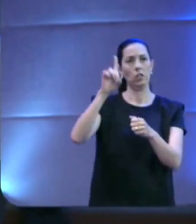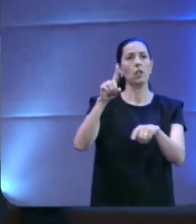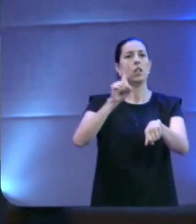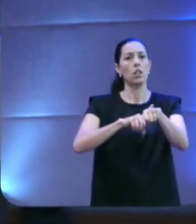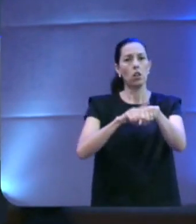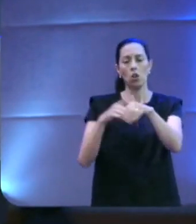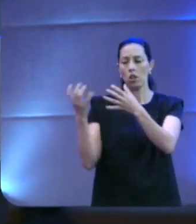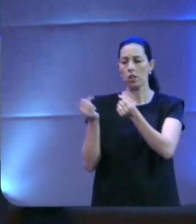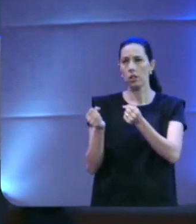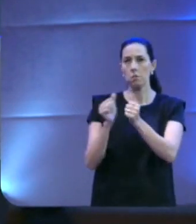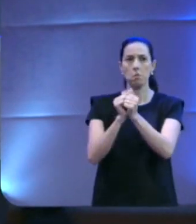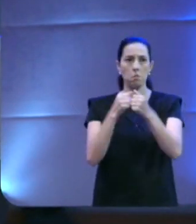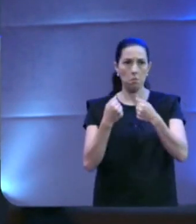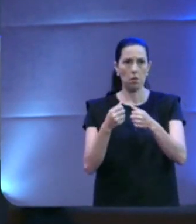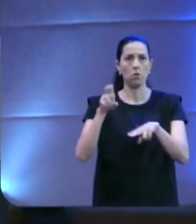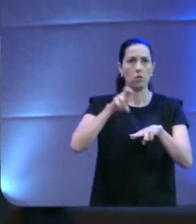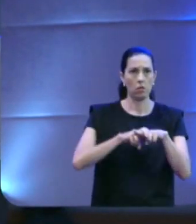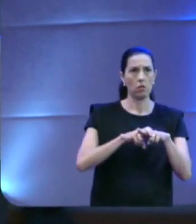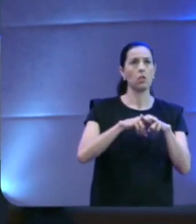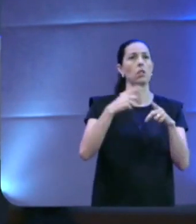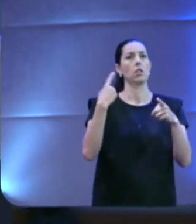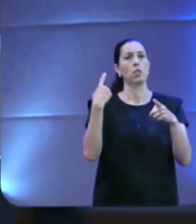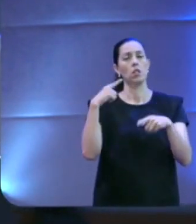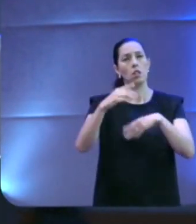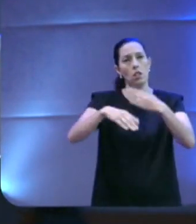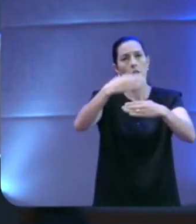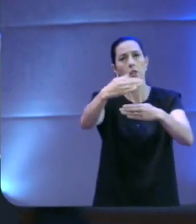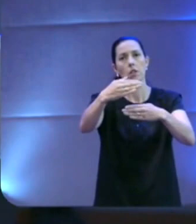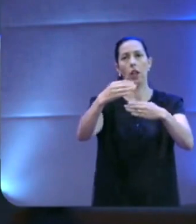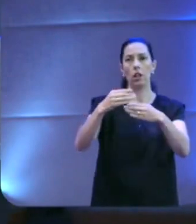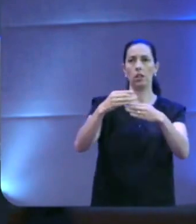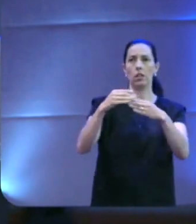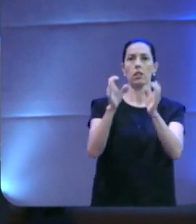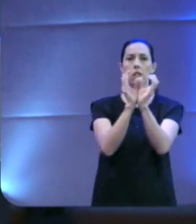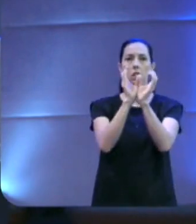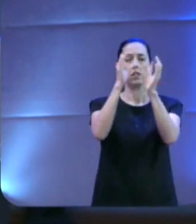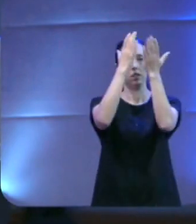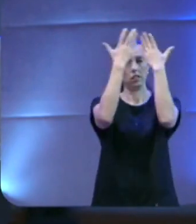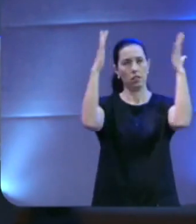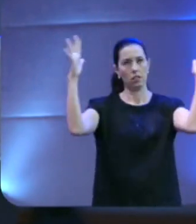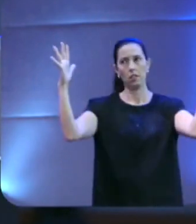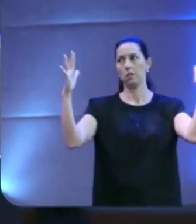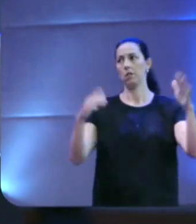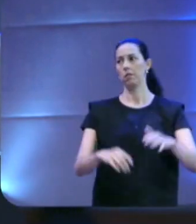pode se assentar e logo nós vamos celebrar a ceia do Senhor. Que Deus te abençoe.